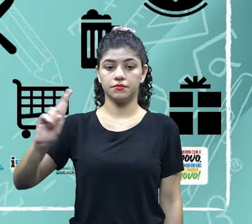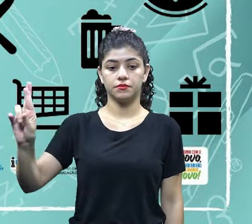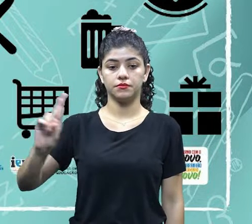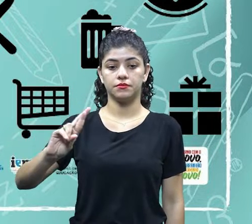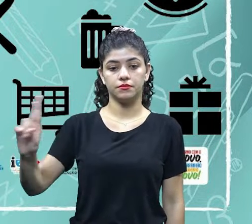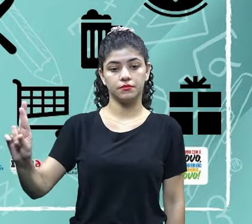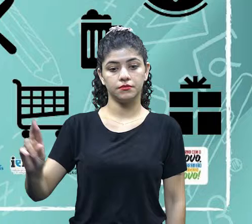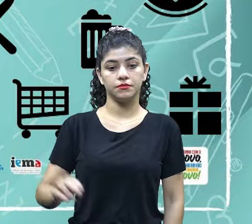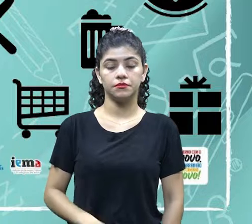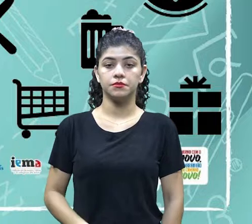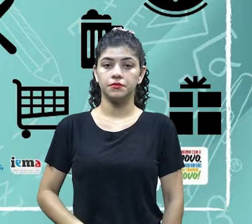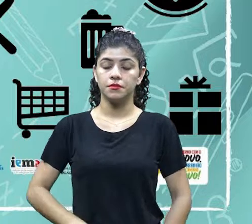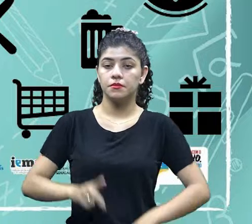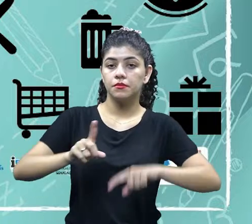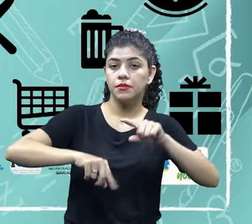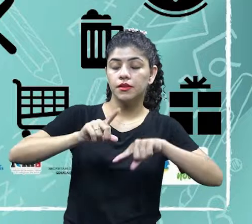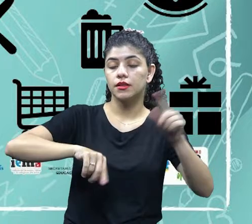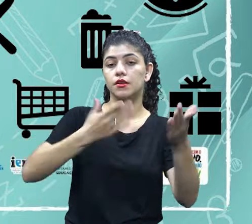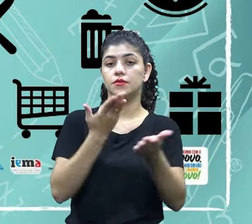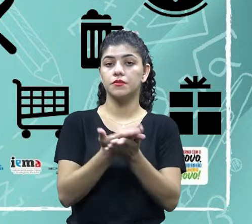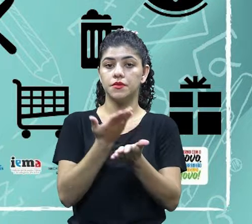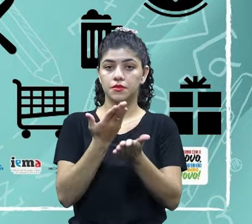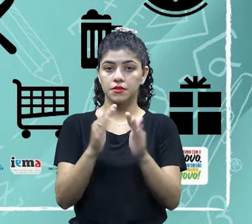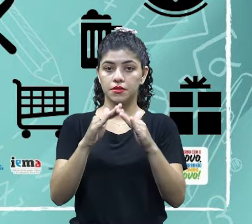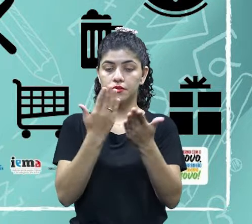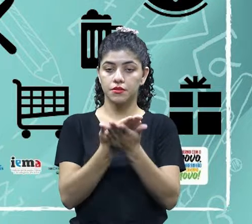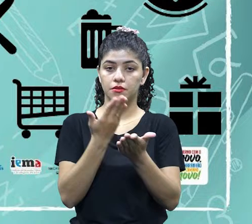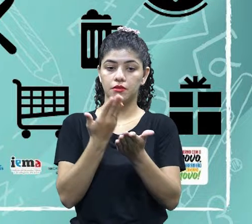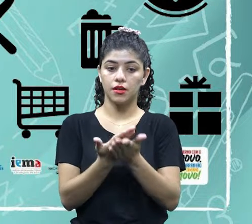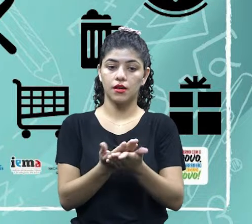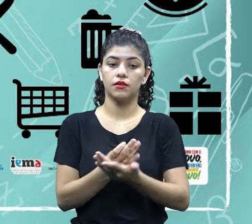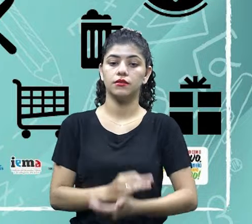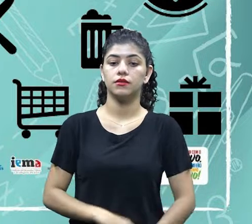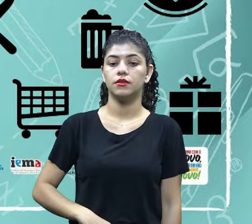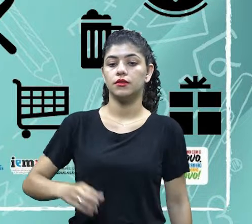100. Material escolar, R$ 60.